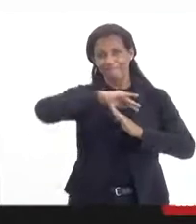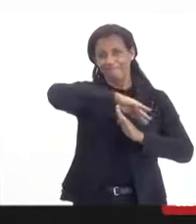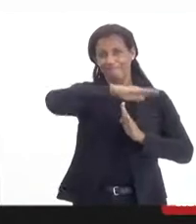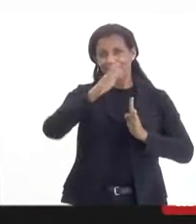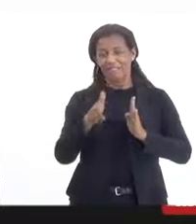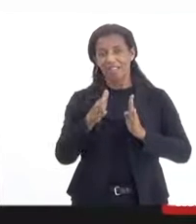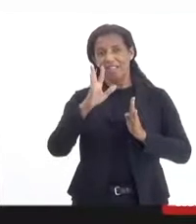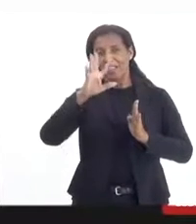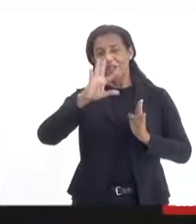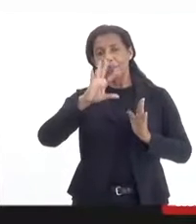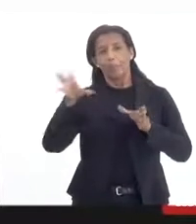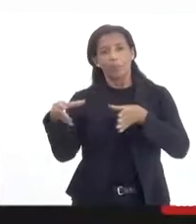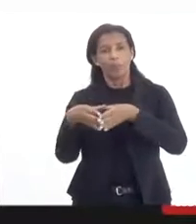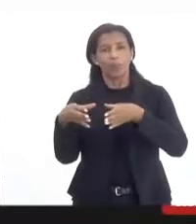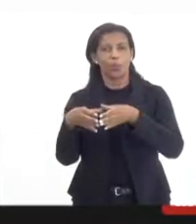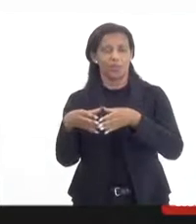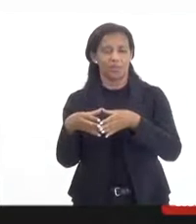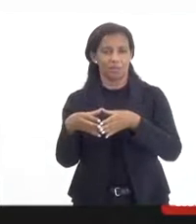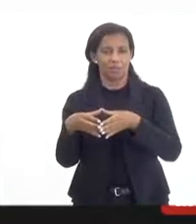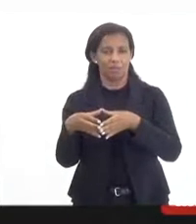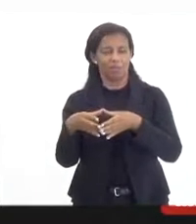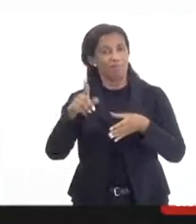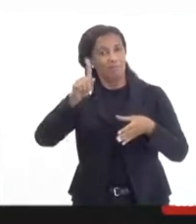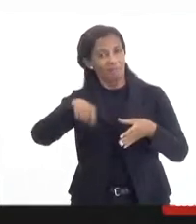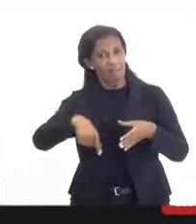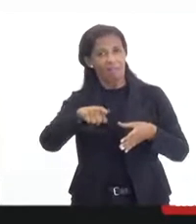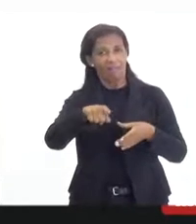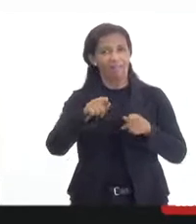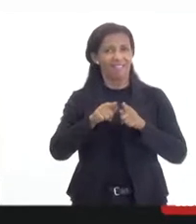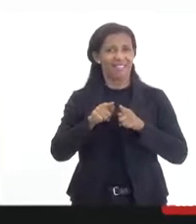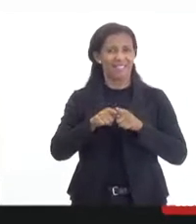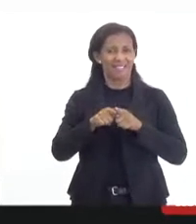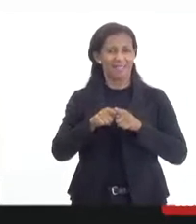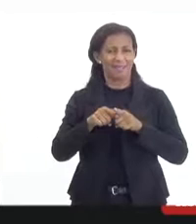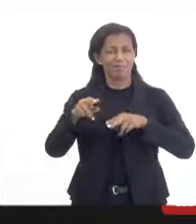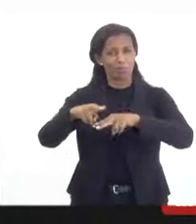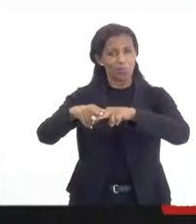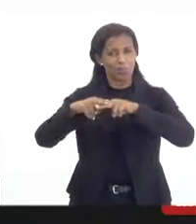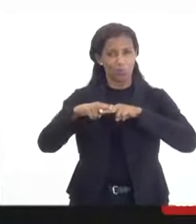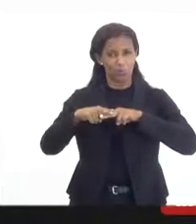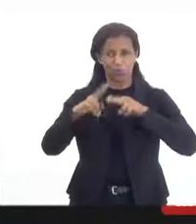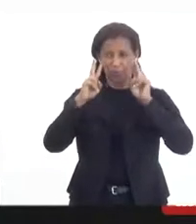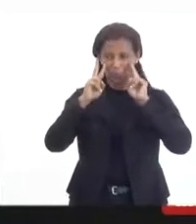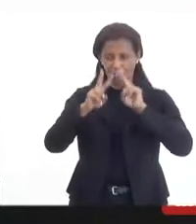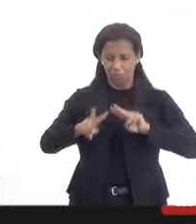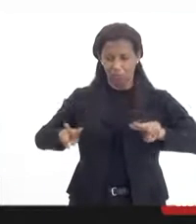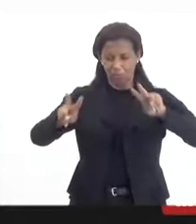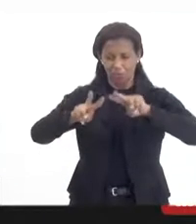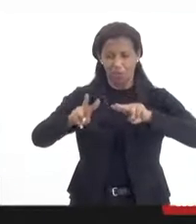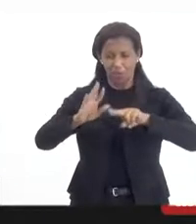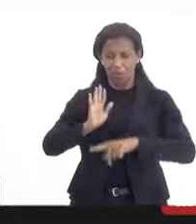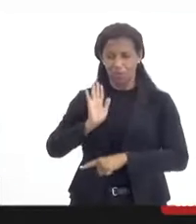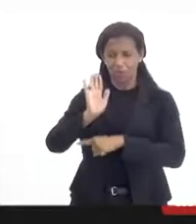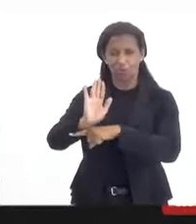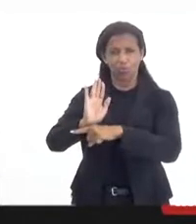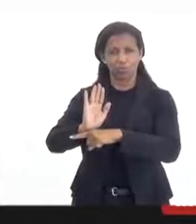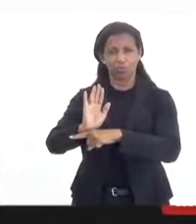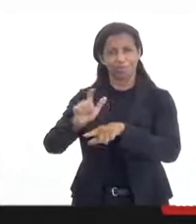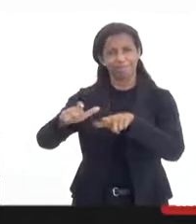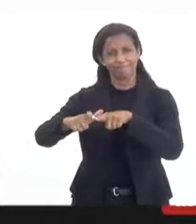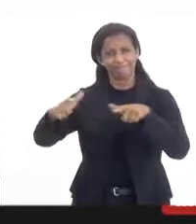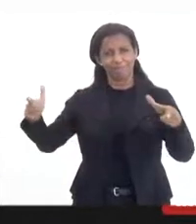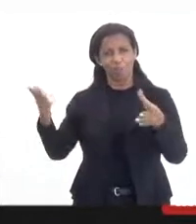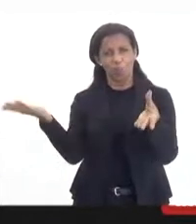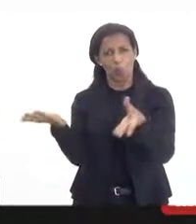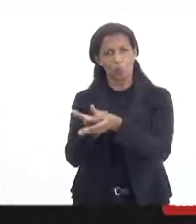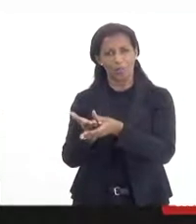da decisão do Conselho. Então, isso também é uma ferramenta que, a nosso ver, contribui para o aumento de